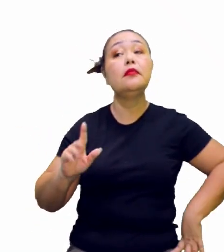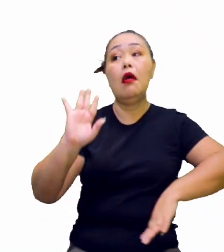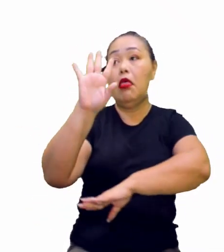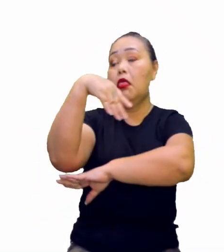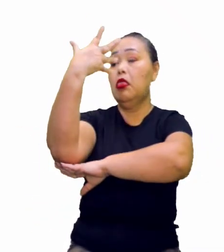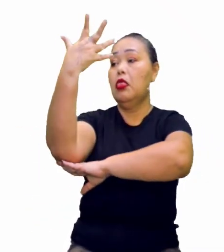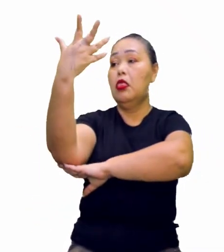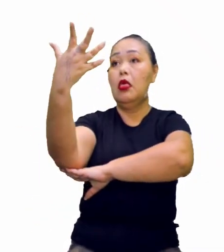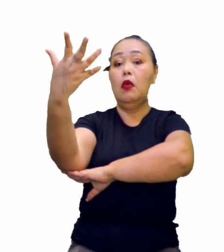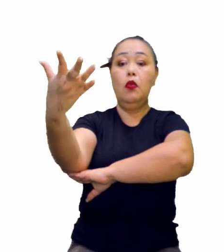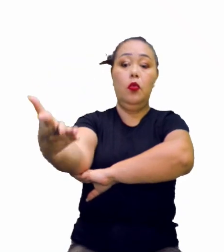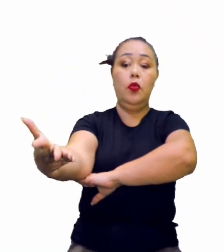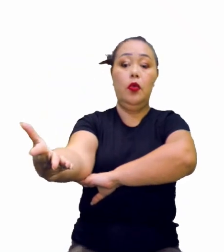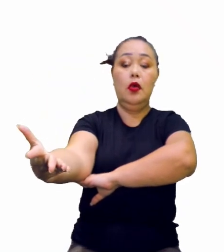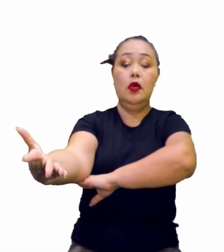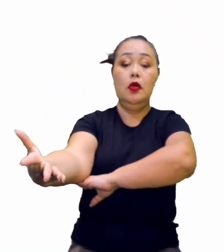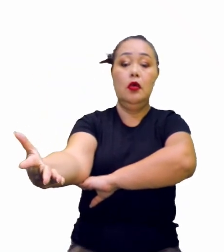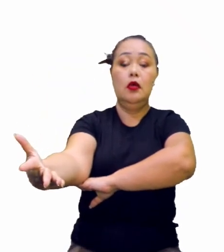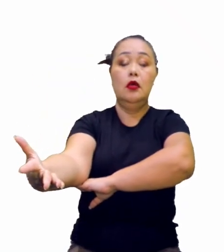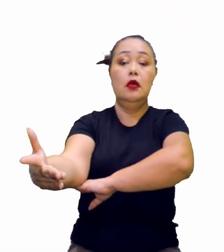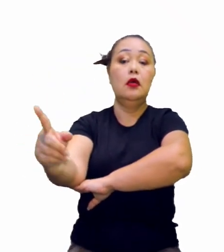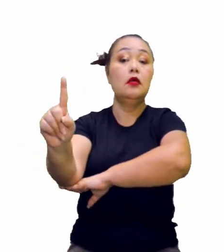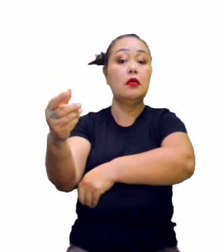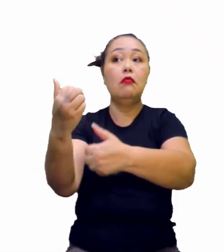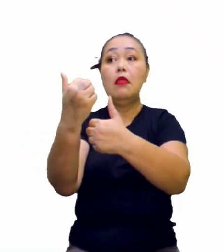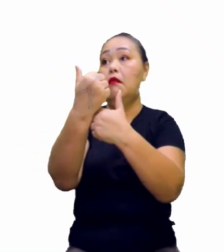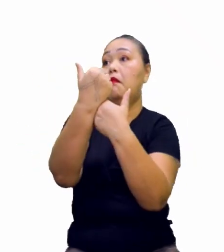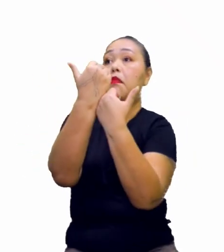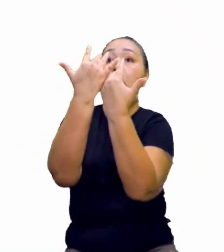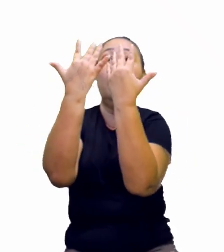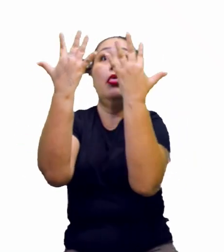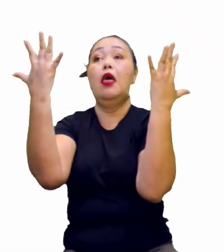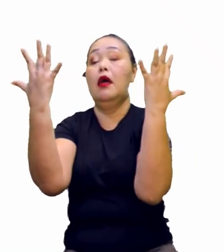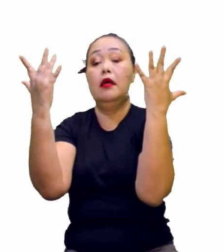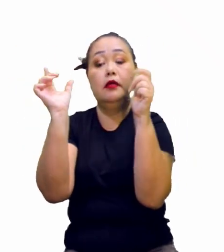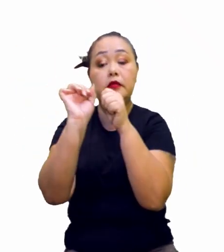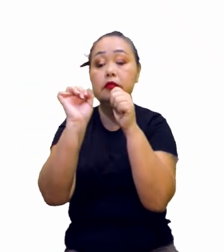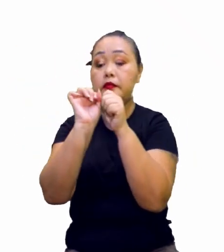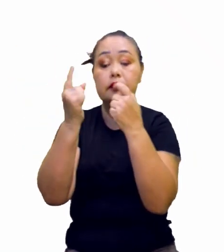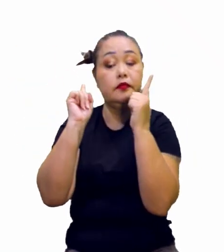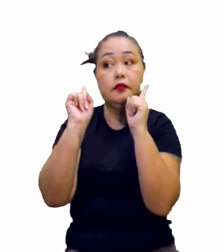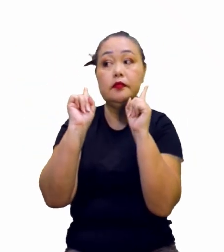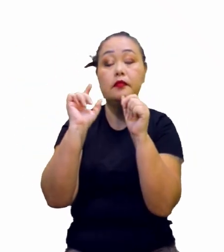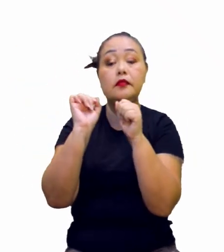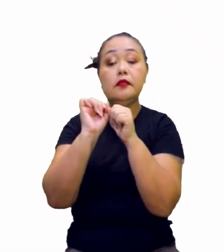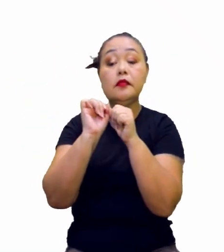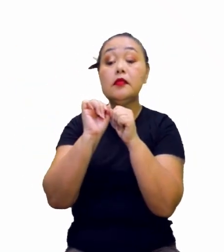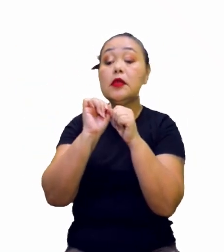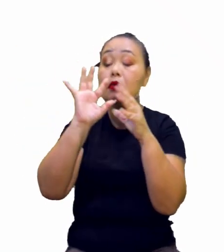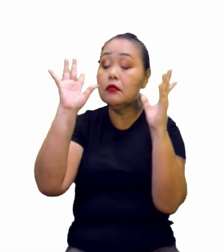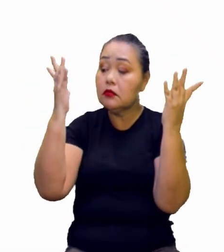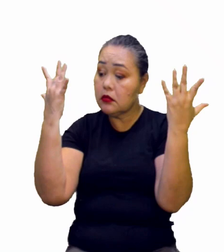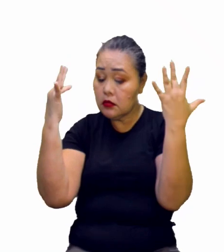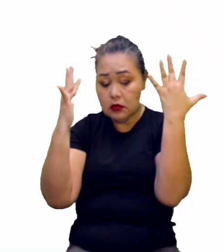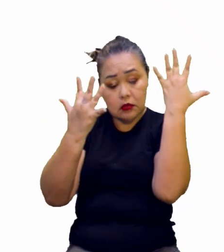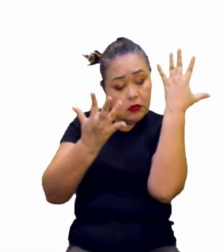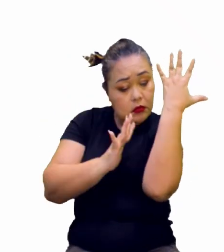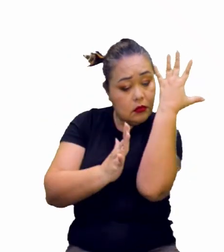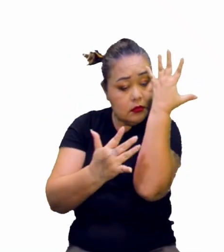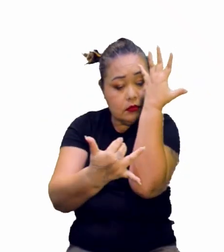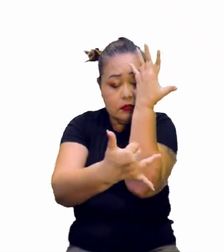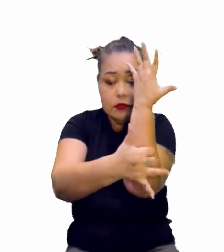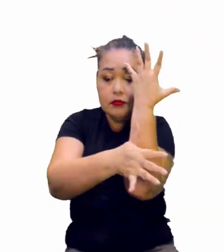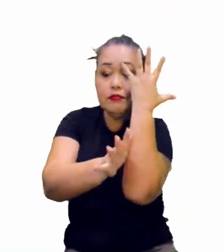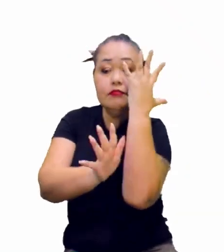derrubar árvore para abrir, para fazer qualquer atividade agrícola, mas integrar, o negócio é